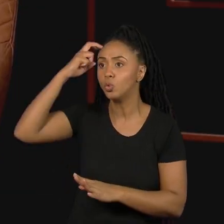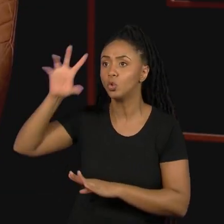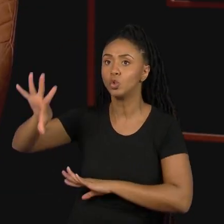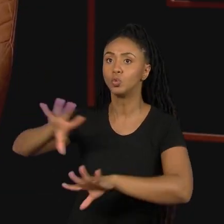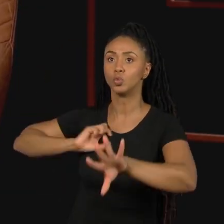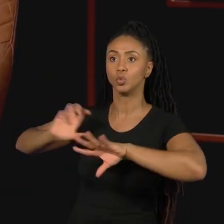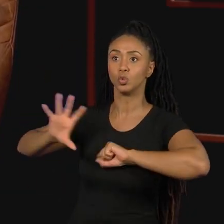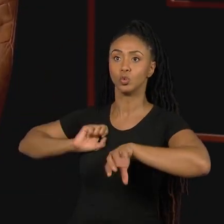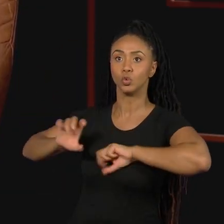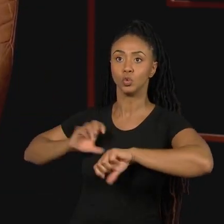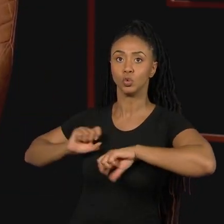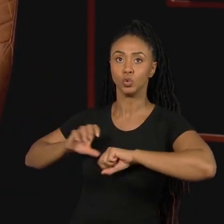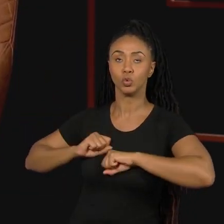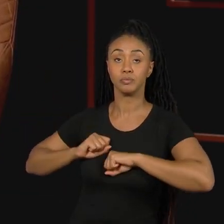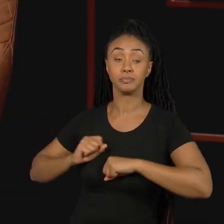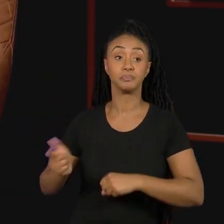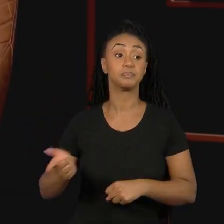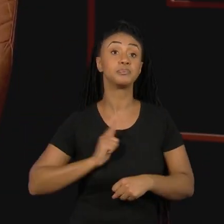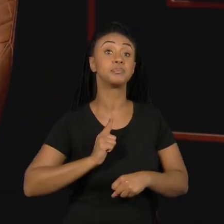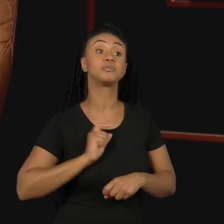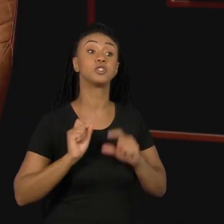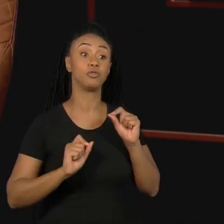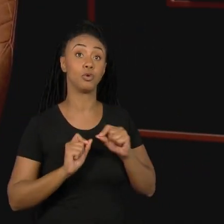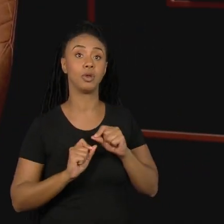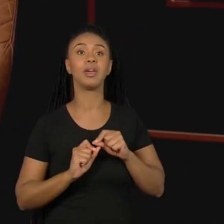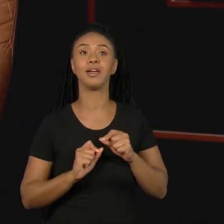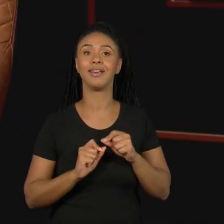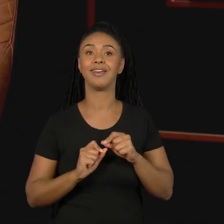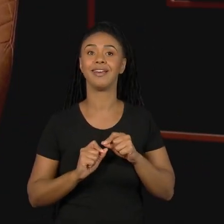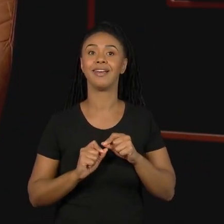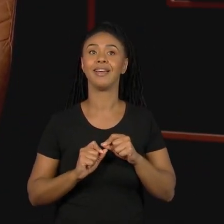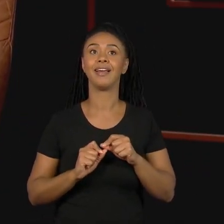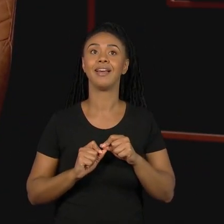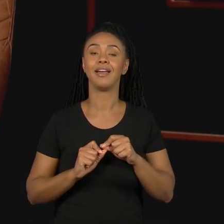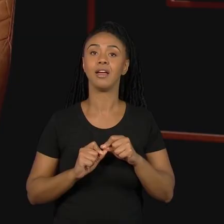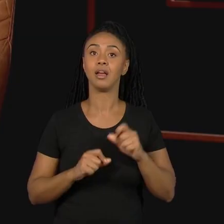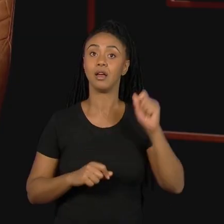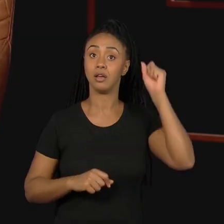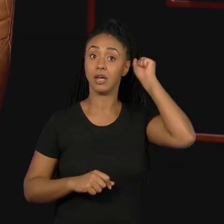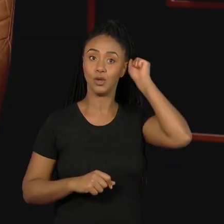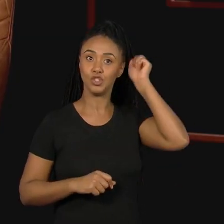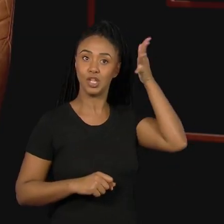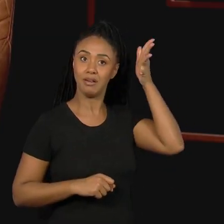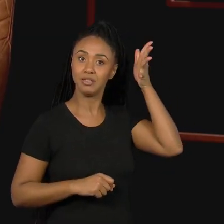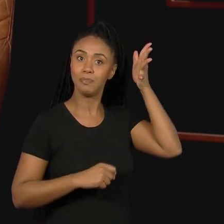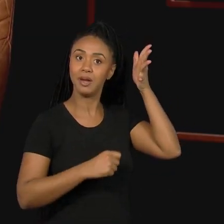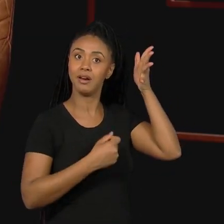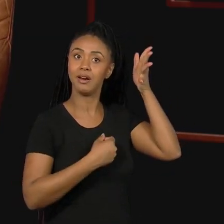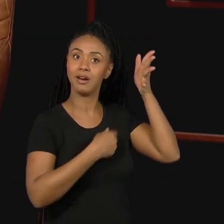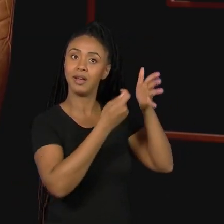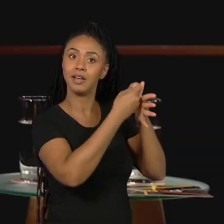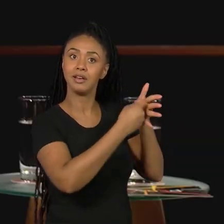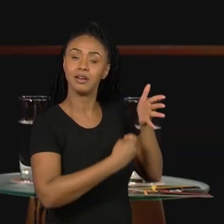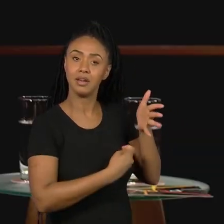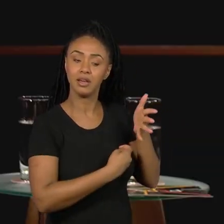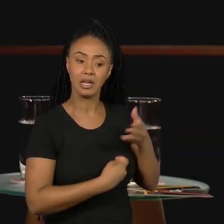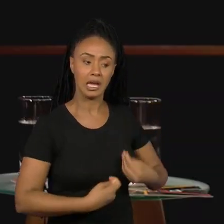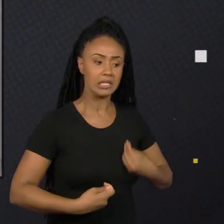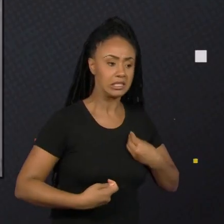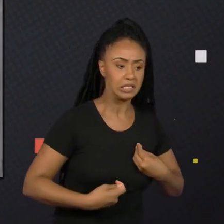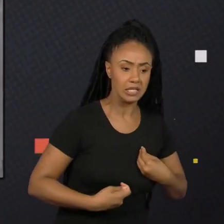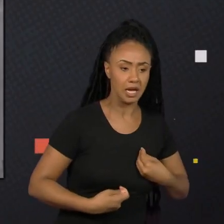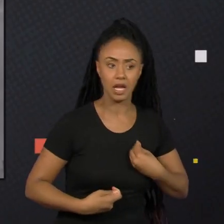Ele, Oswald, respondeu ao Shakespeare. To be or not to be? To be or not to be? Vamos aceitar, reconhecer a nossa cultura? Não,